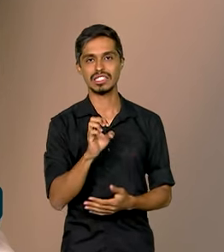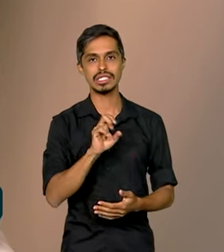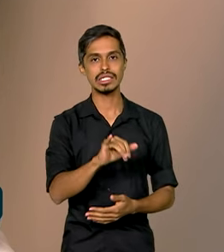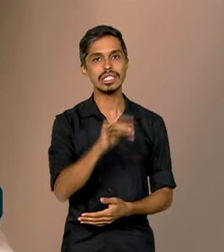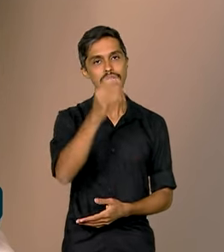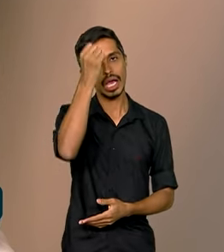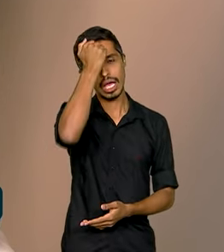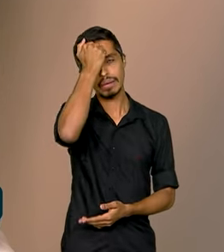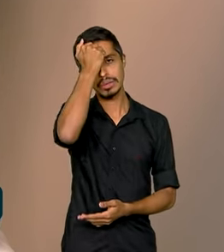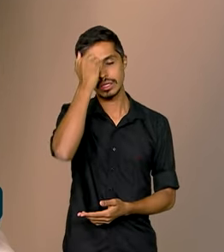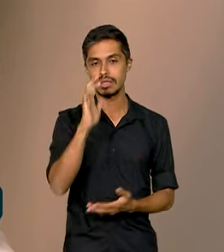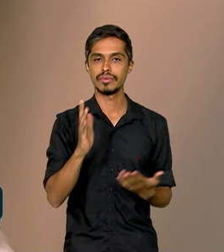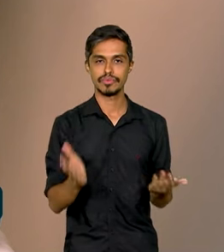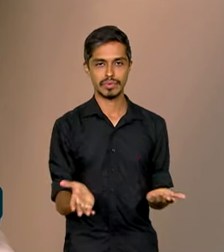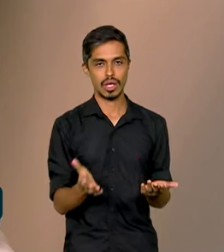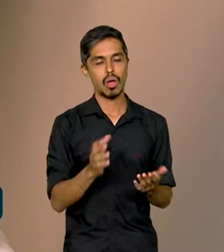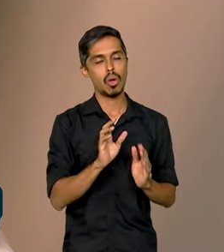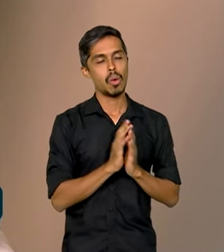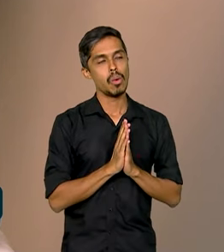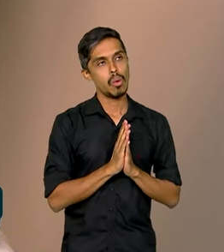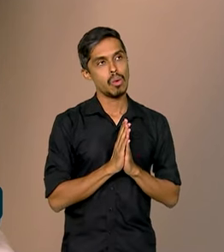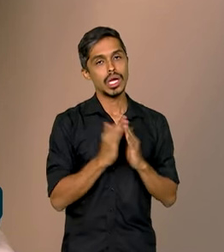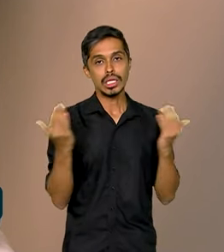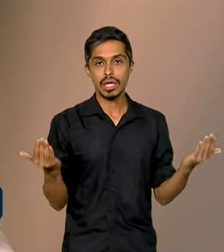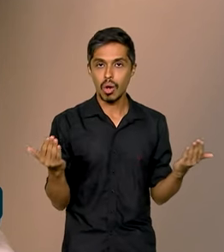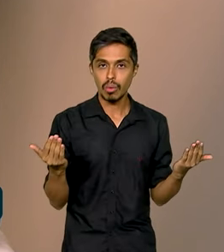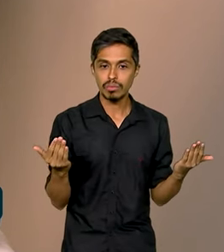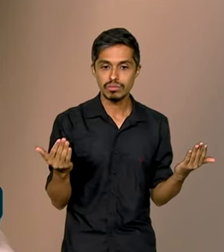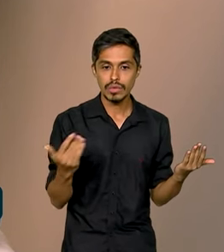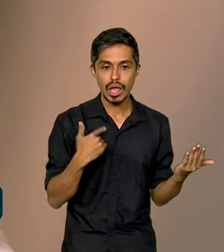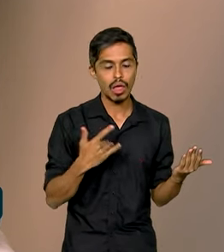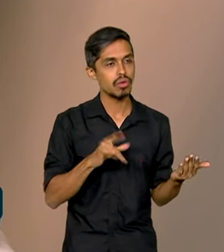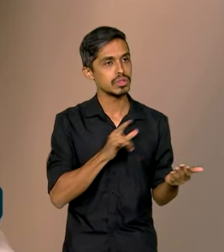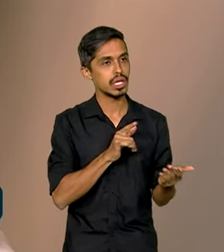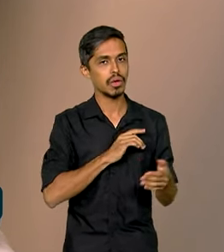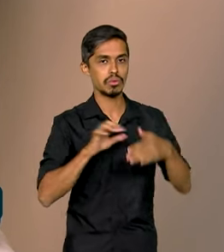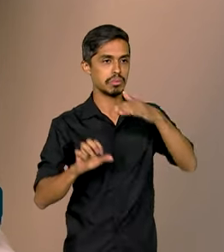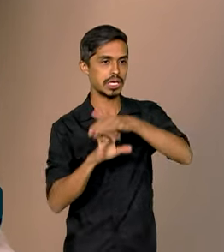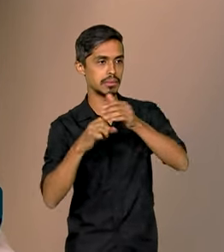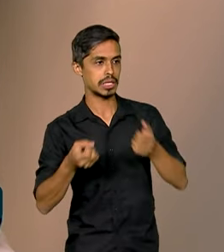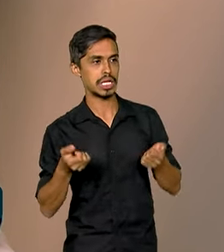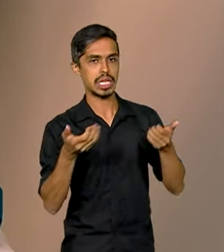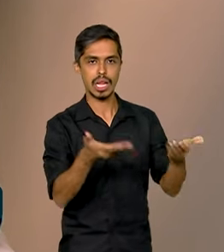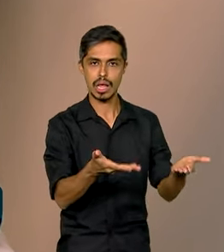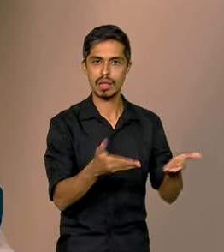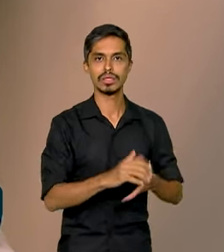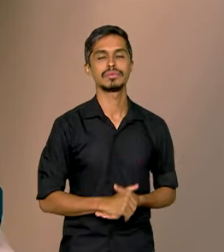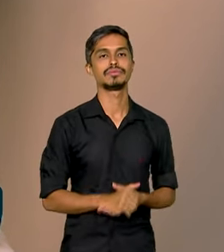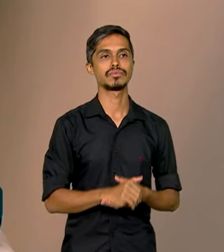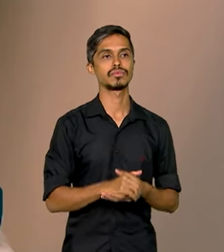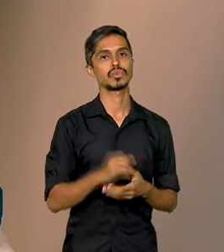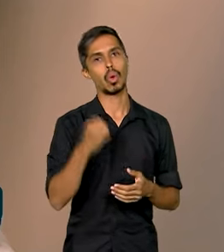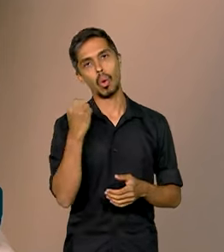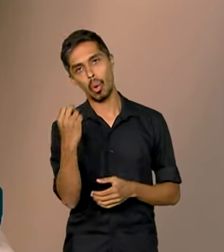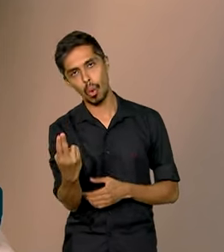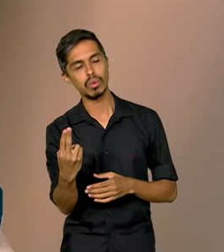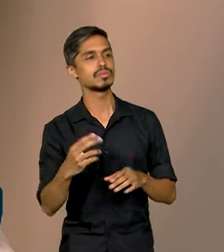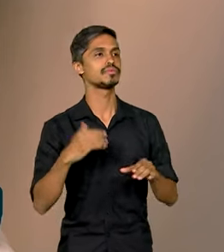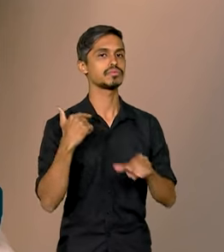né então quando eu tenho um fornecedor de produto ou serviço que se